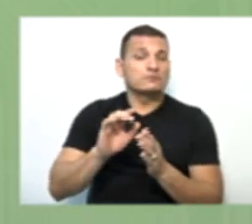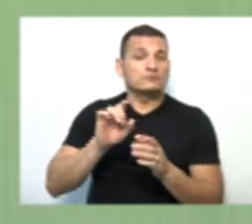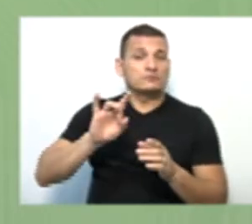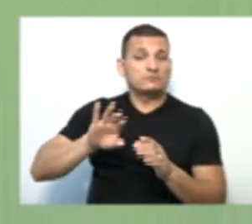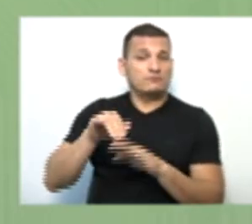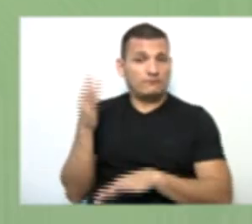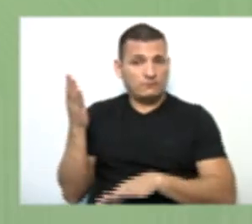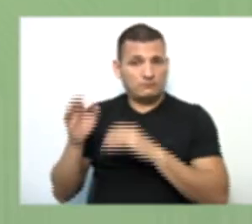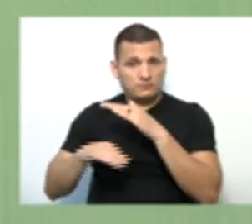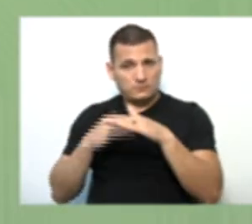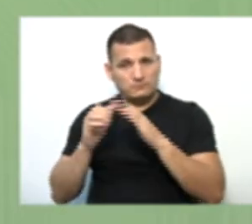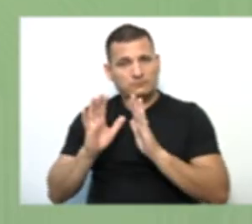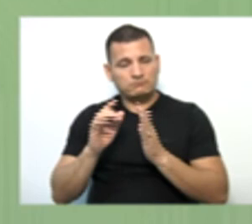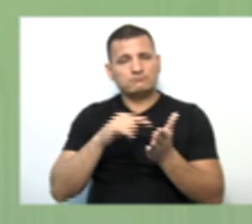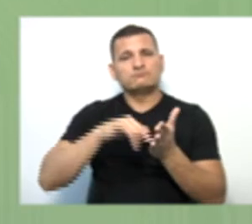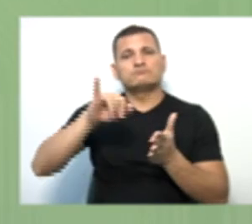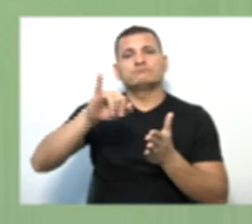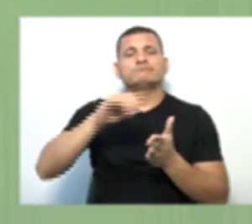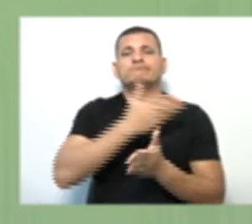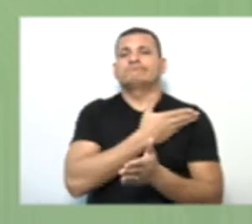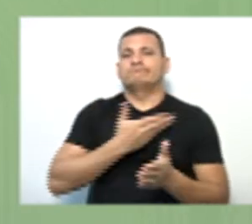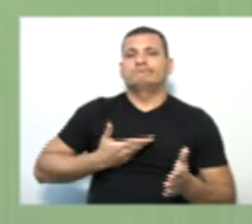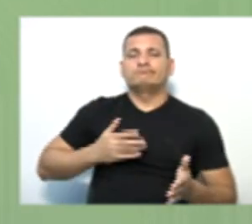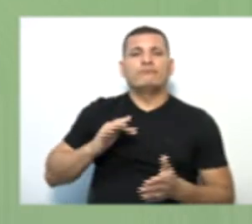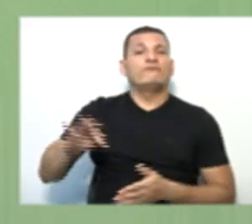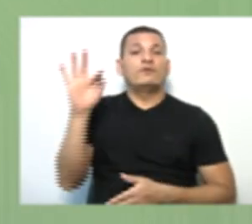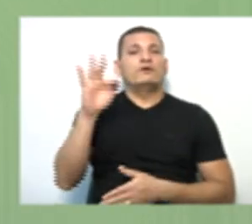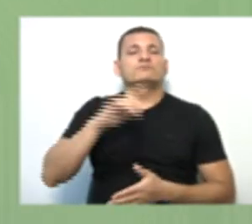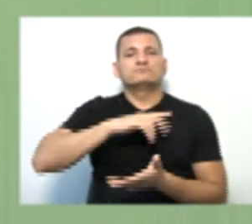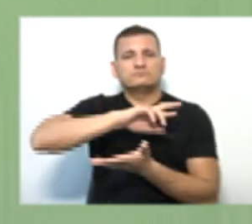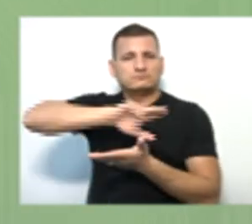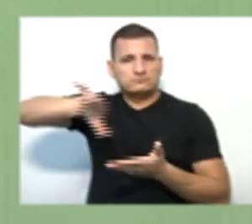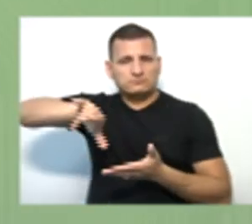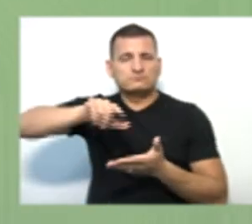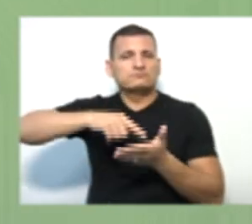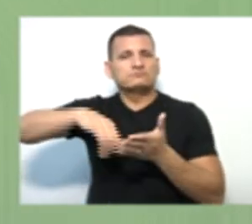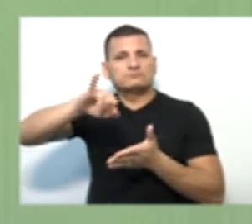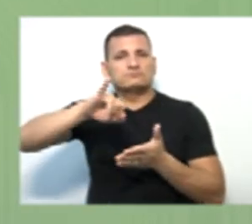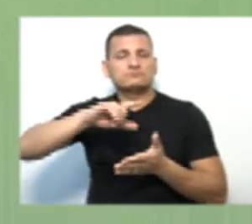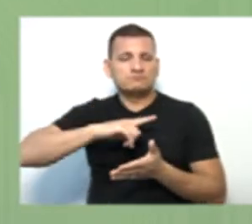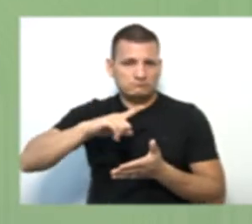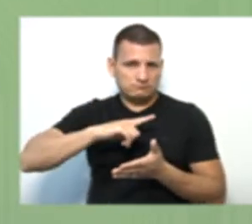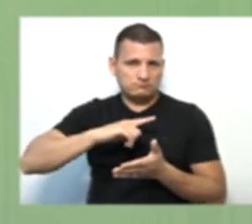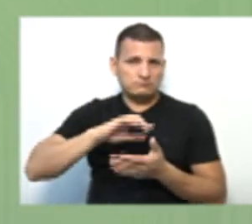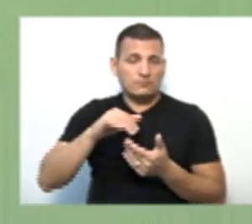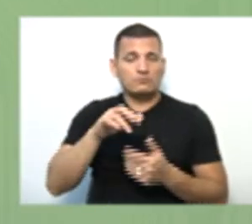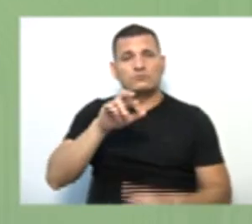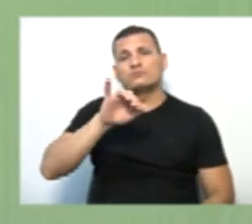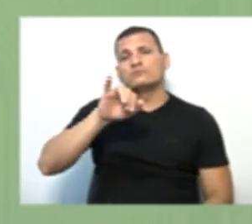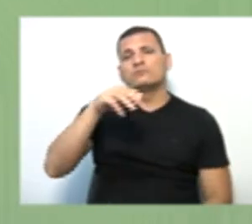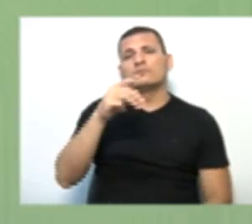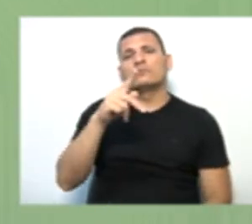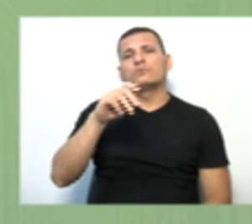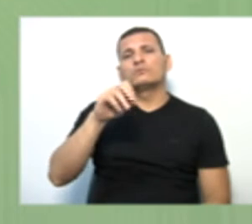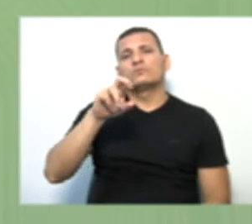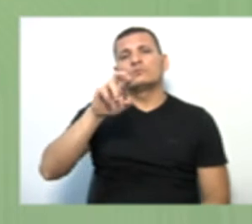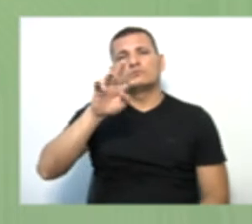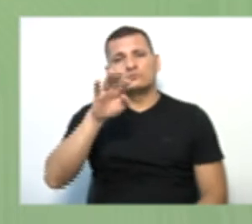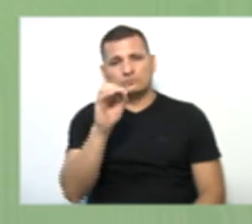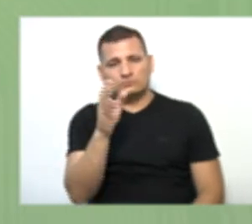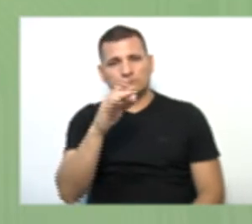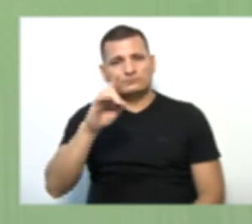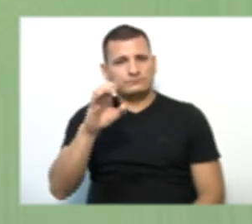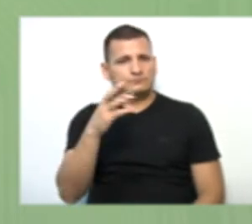Então, o governo federal, ele tem vários impostos, né? E o imposto de renda ele cobra das